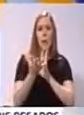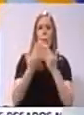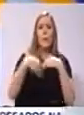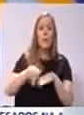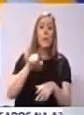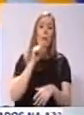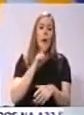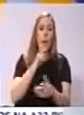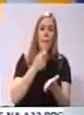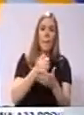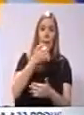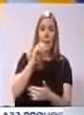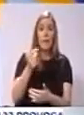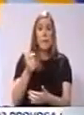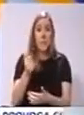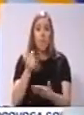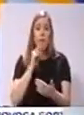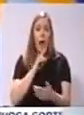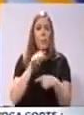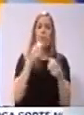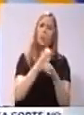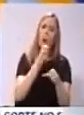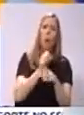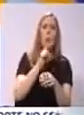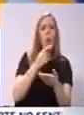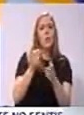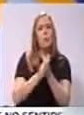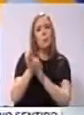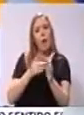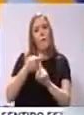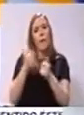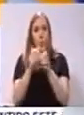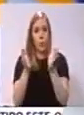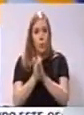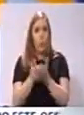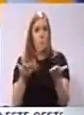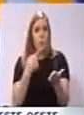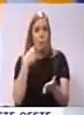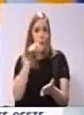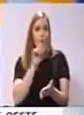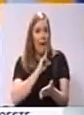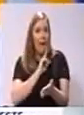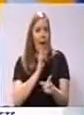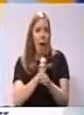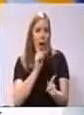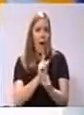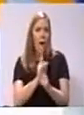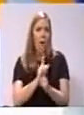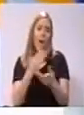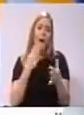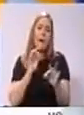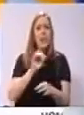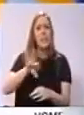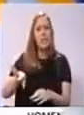50 cêntimos pelo copo, e esse copo pode ser reutilizado ao longo de toda a feira e, dessa forma, acreditamos que vamos produzir muito menos